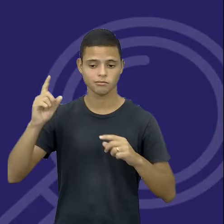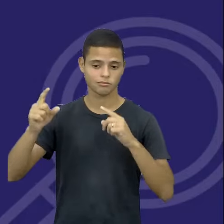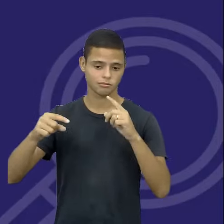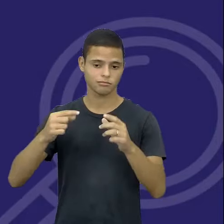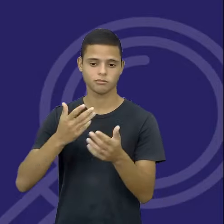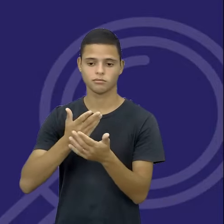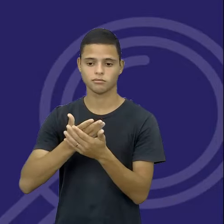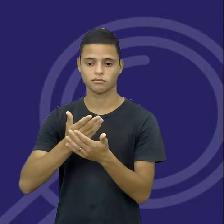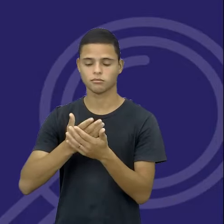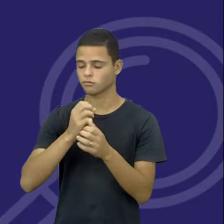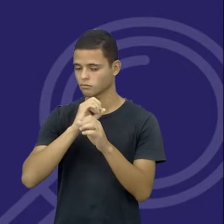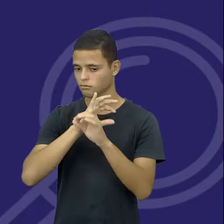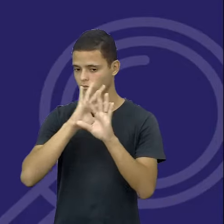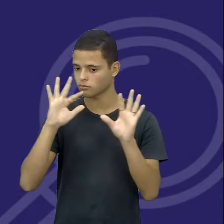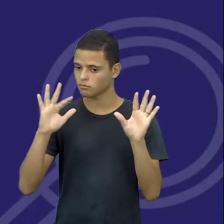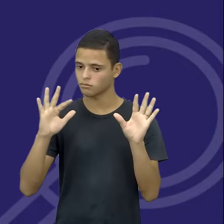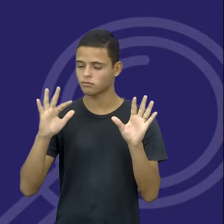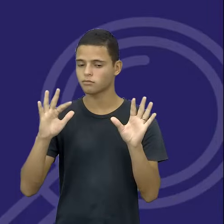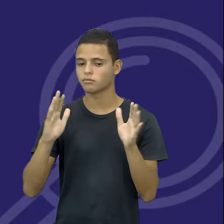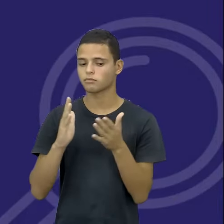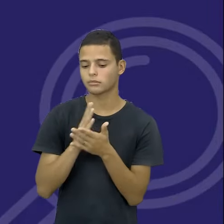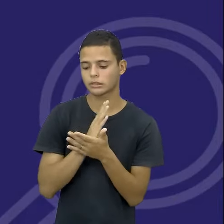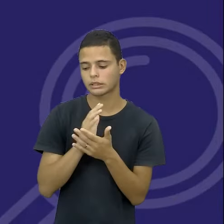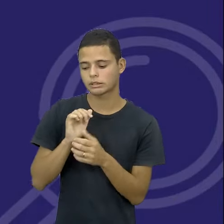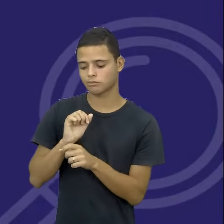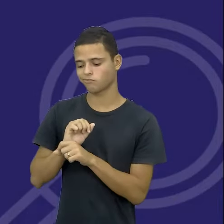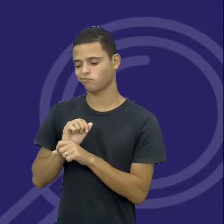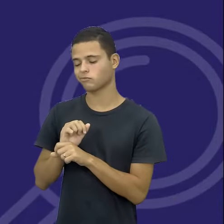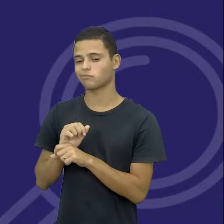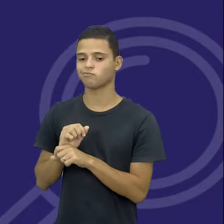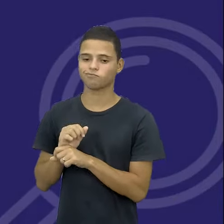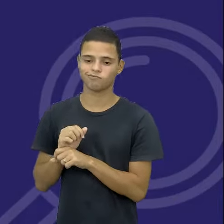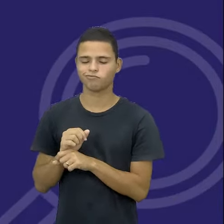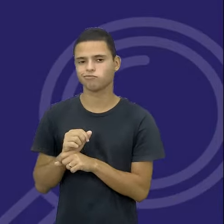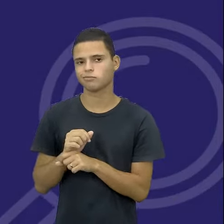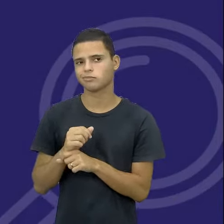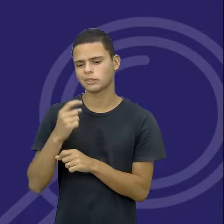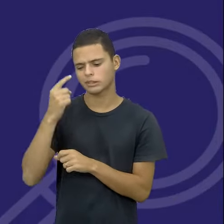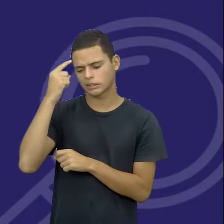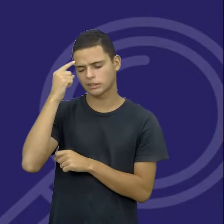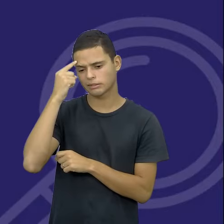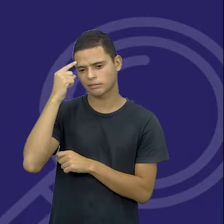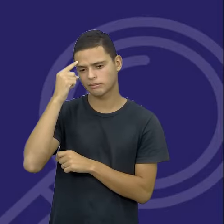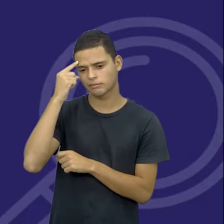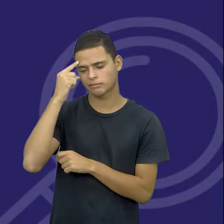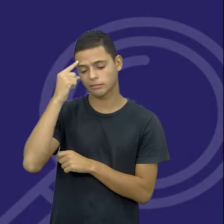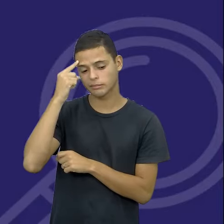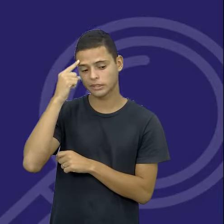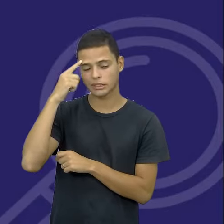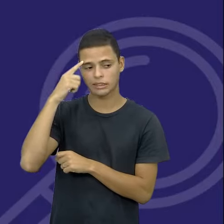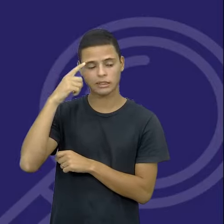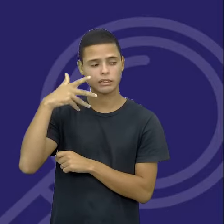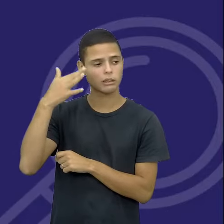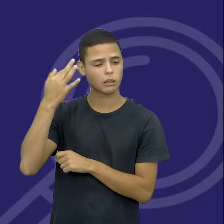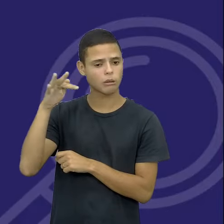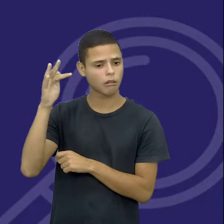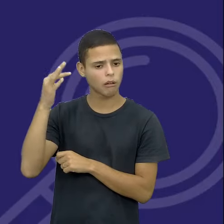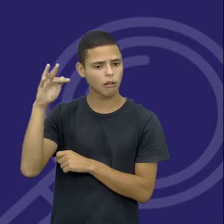aula, né, e aí uns paravam, você falava assim, nossa, professora, minha cabeça tá queimando, né?